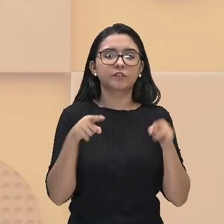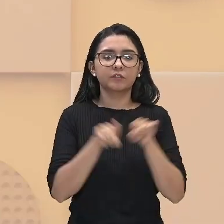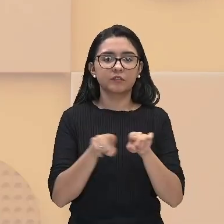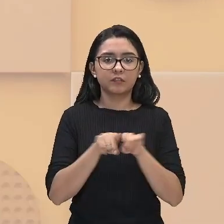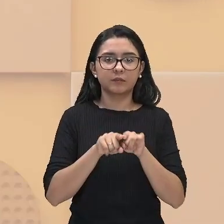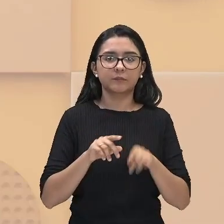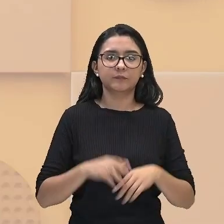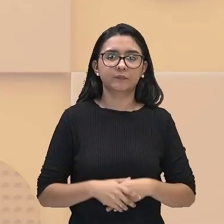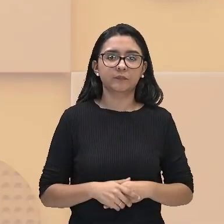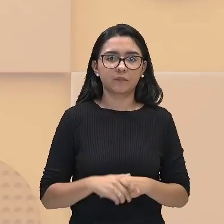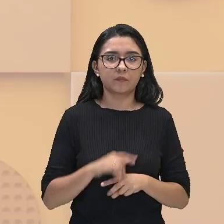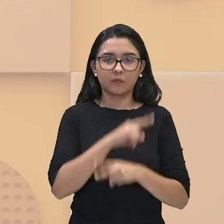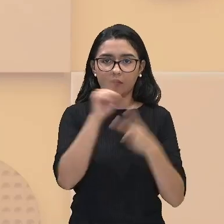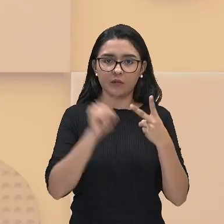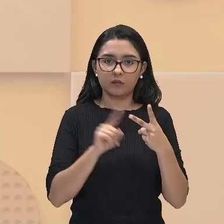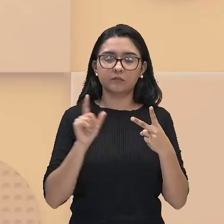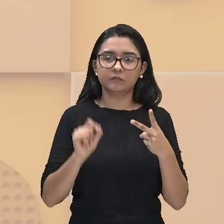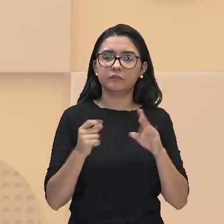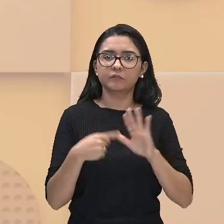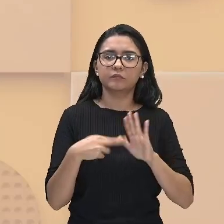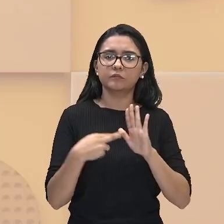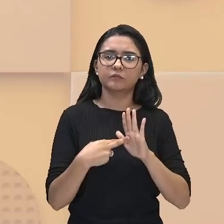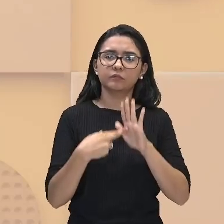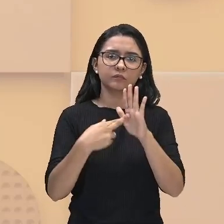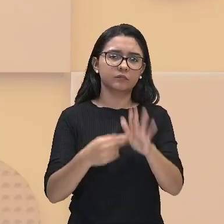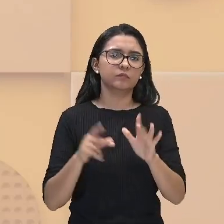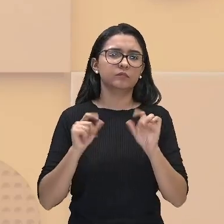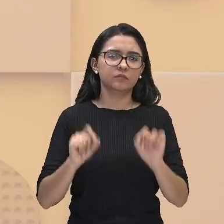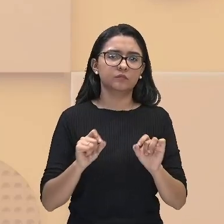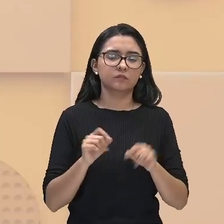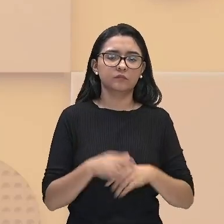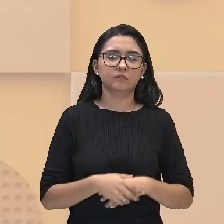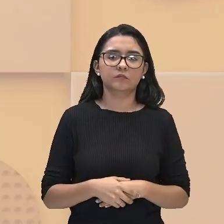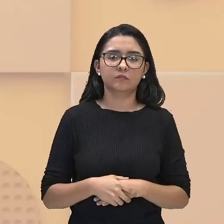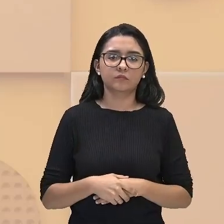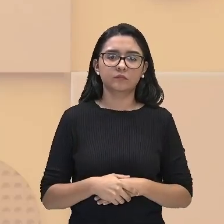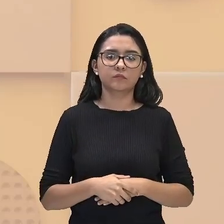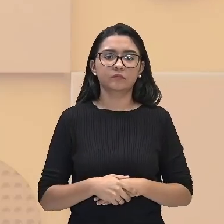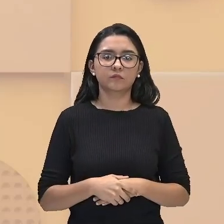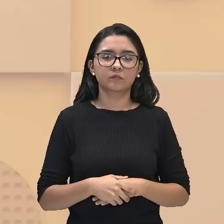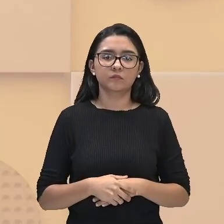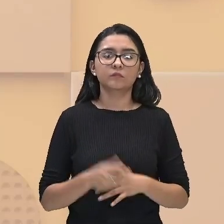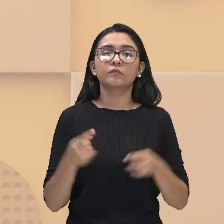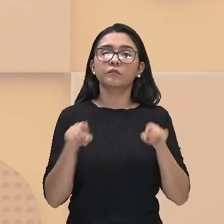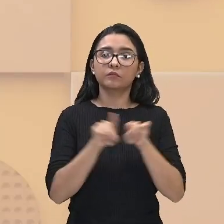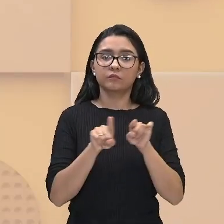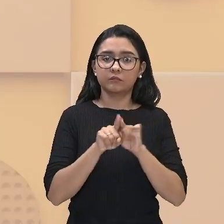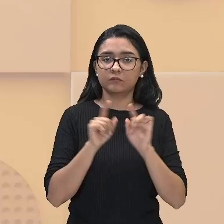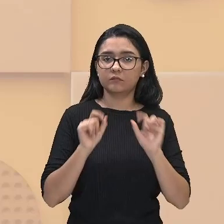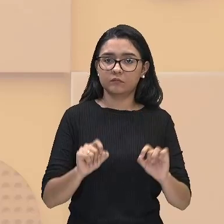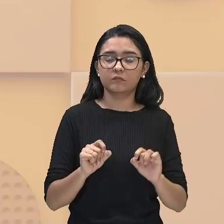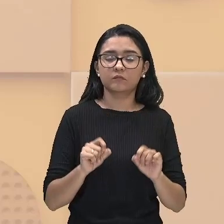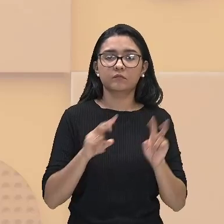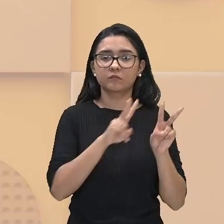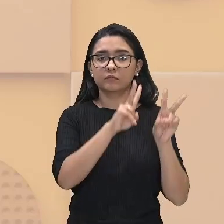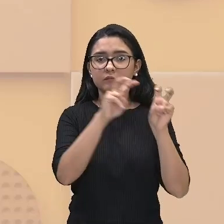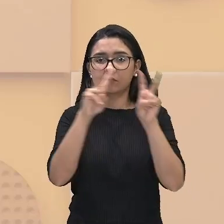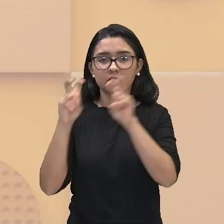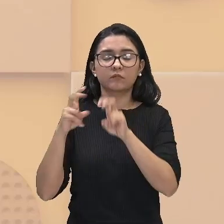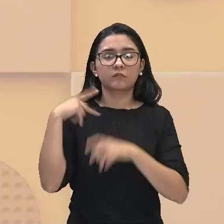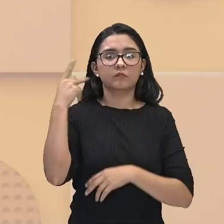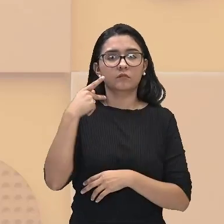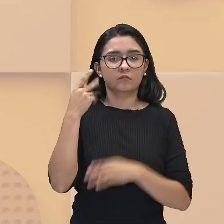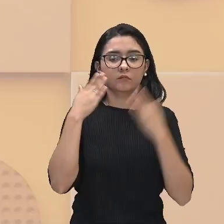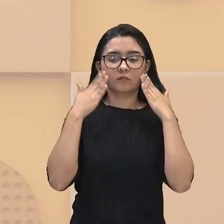que representa ali a questão mais de guerreiras, né, de guerreiros, e também Macbeth, que vai falar sobre questões